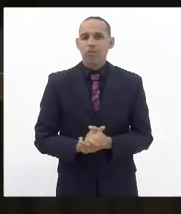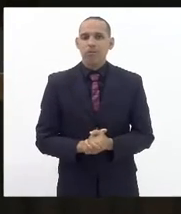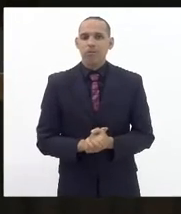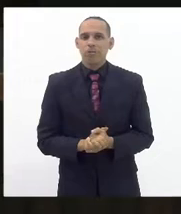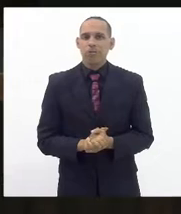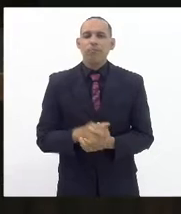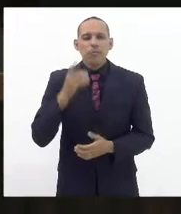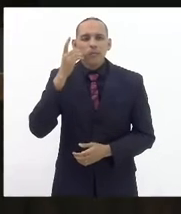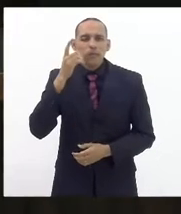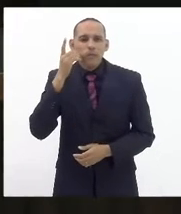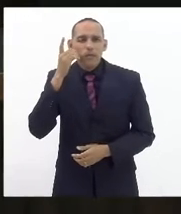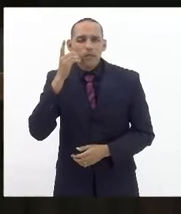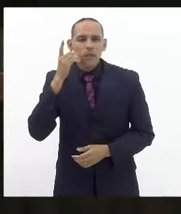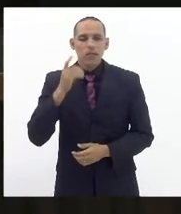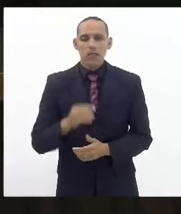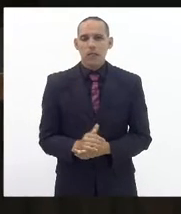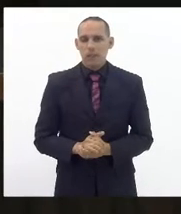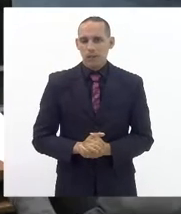a deputada